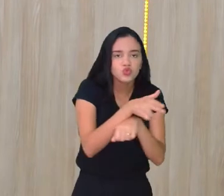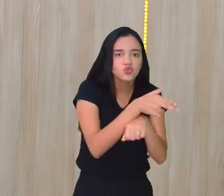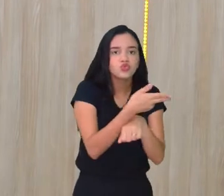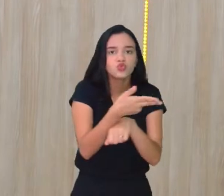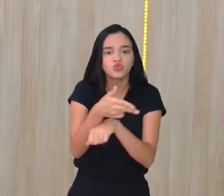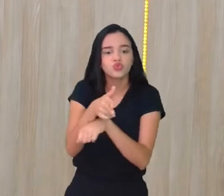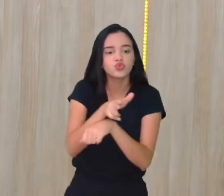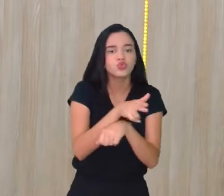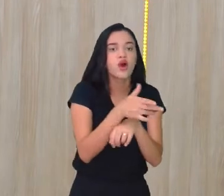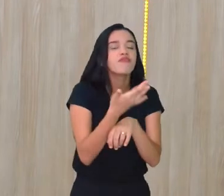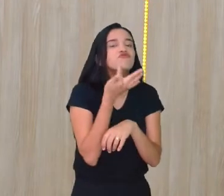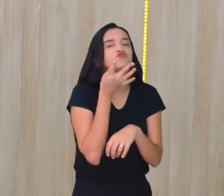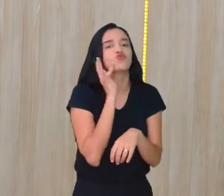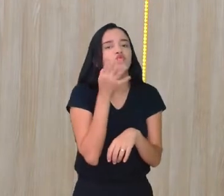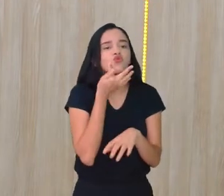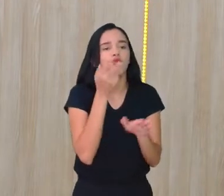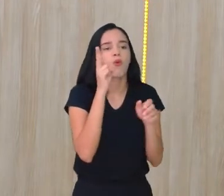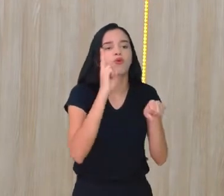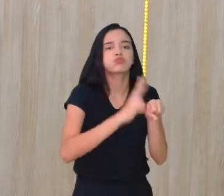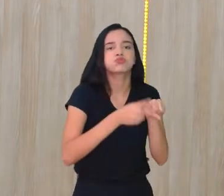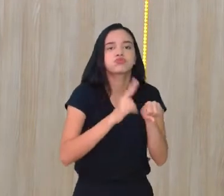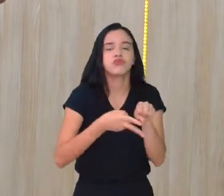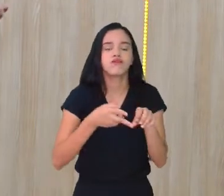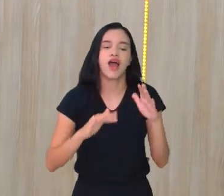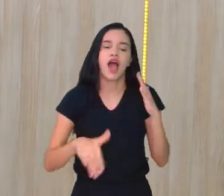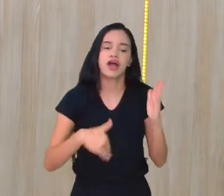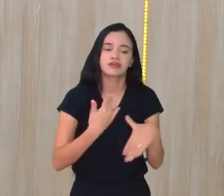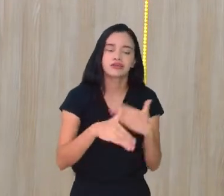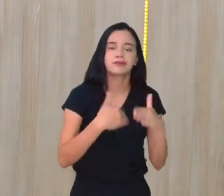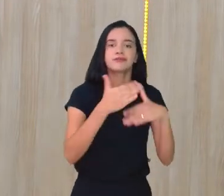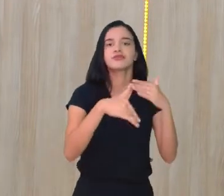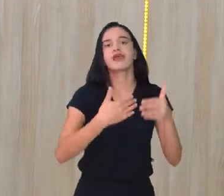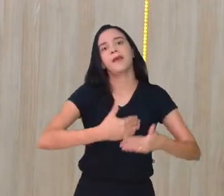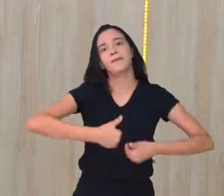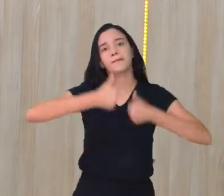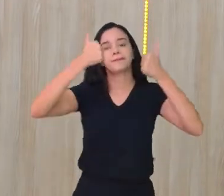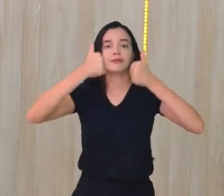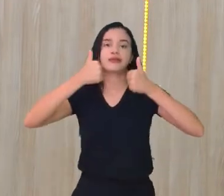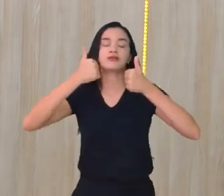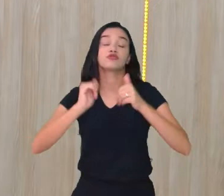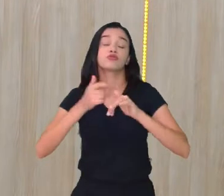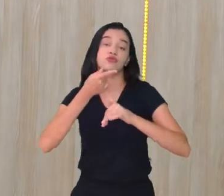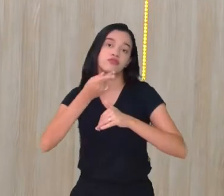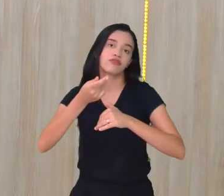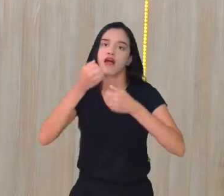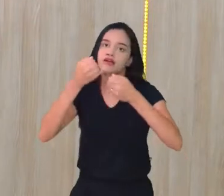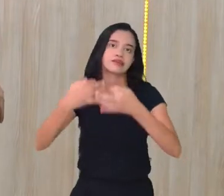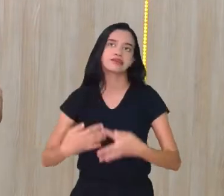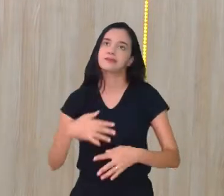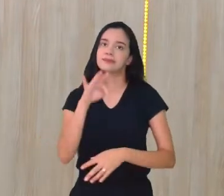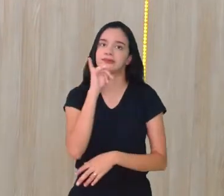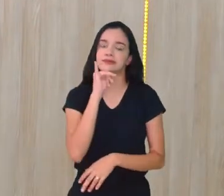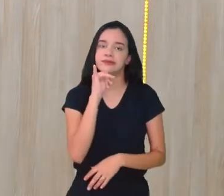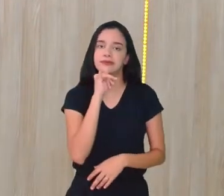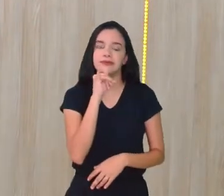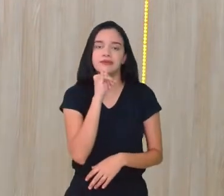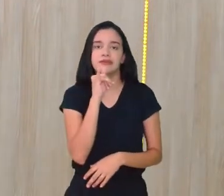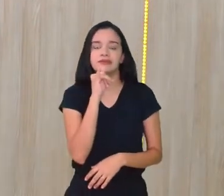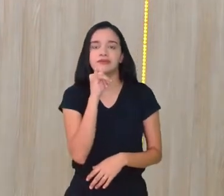aquelas frutas venham a se desenvolver melhor. Então, quando a gente fala, por exemplo, na questão